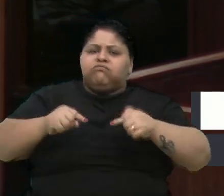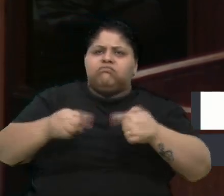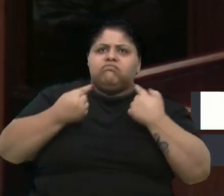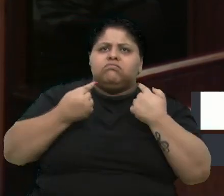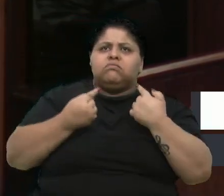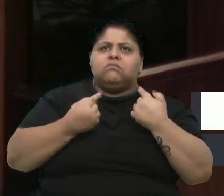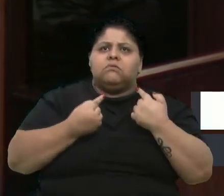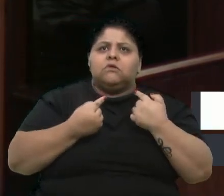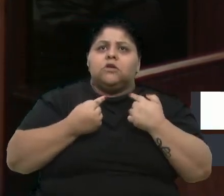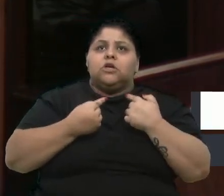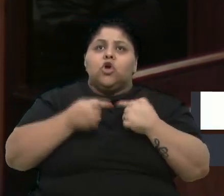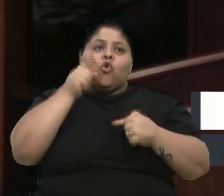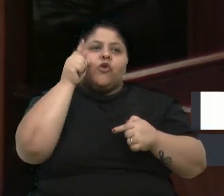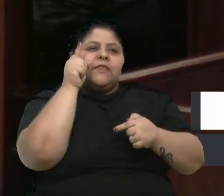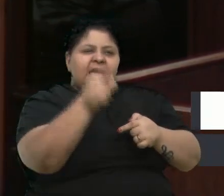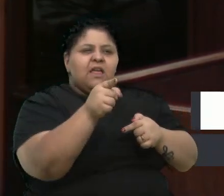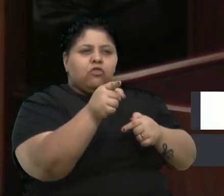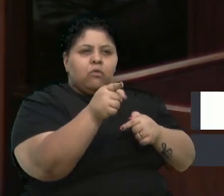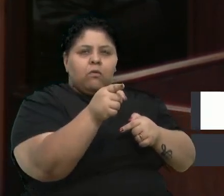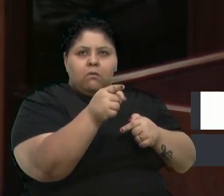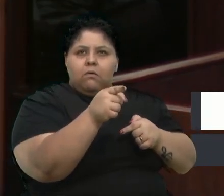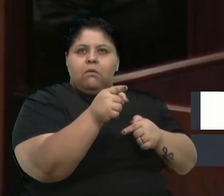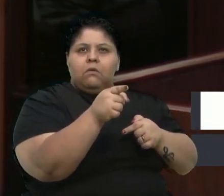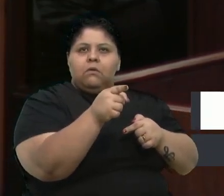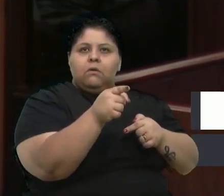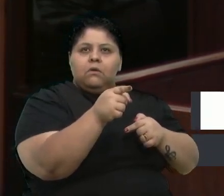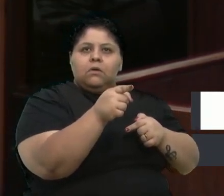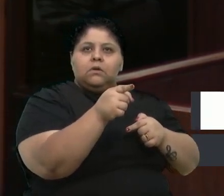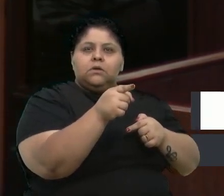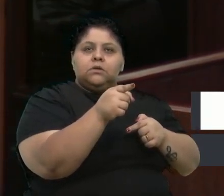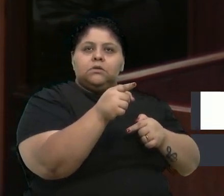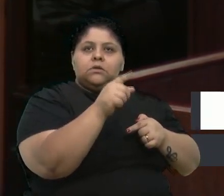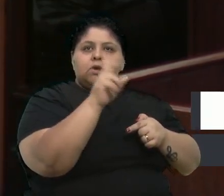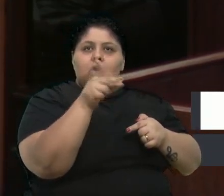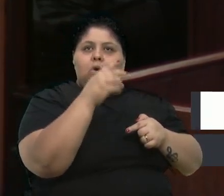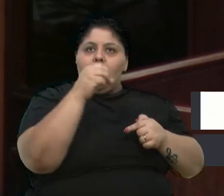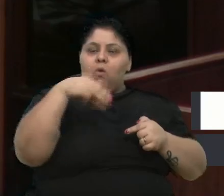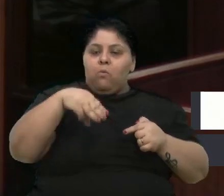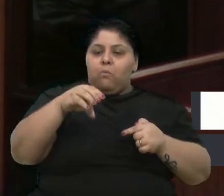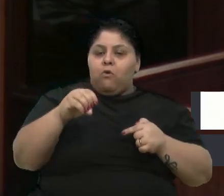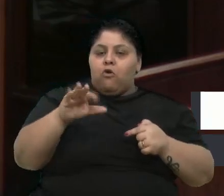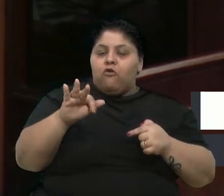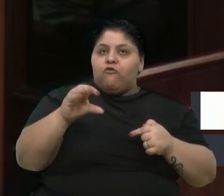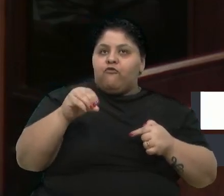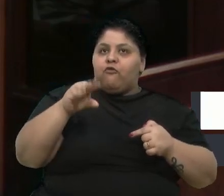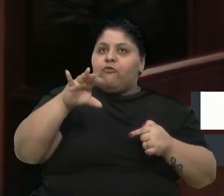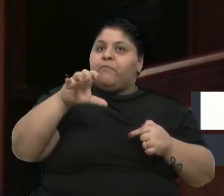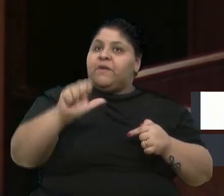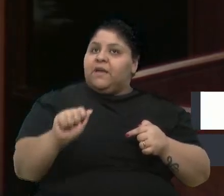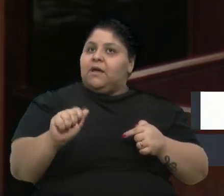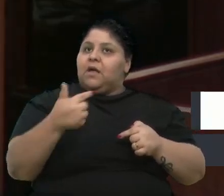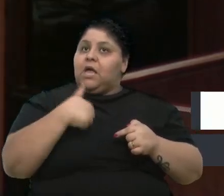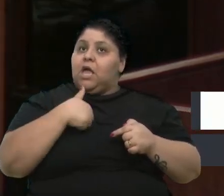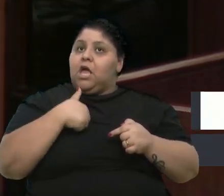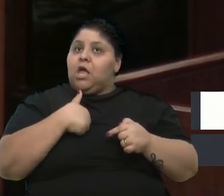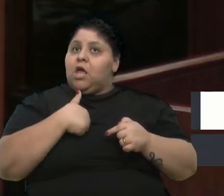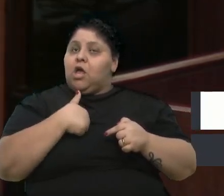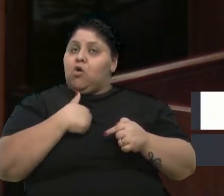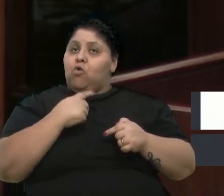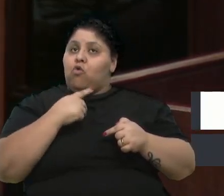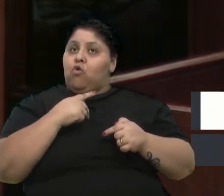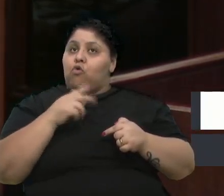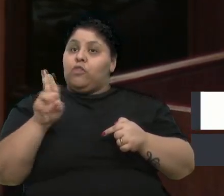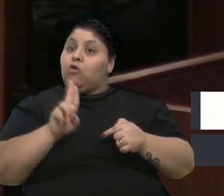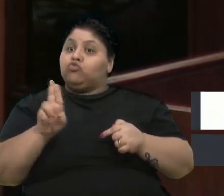com o dedo no nariz de homofobia. Coisa que eu não sou, e nunca fui.